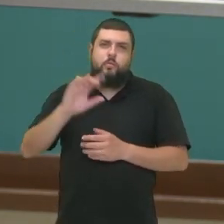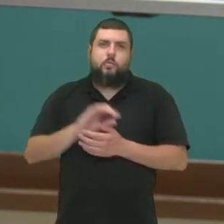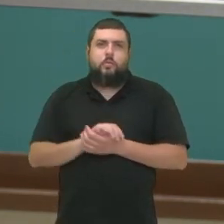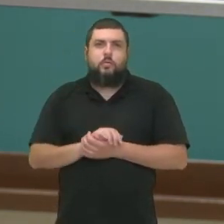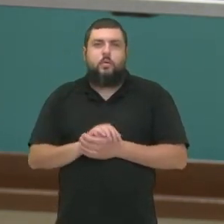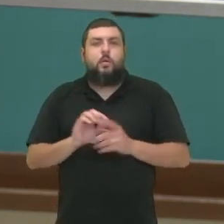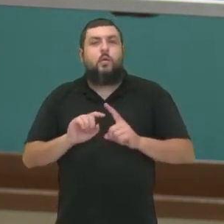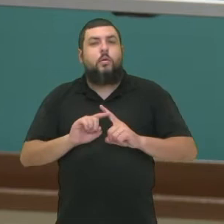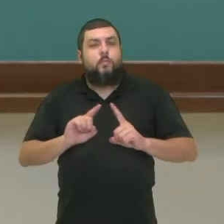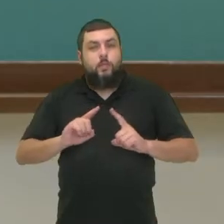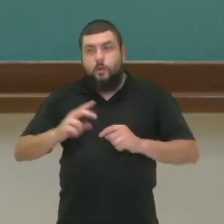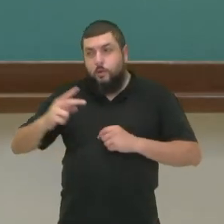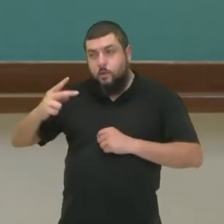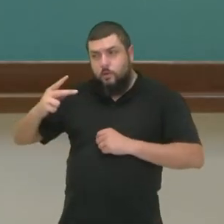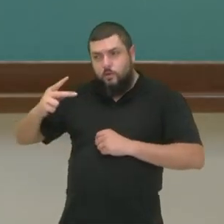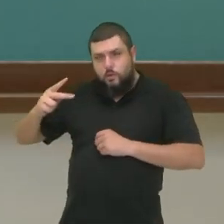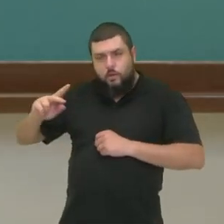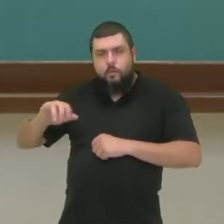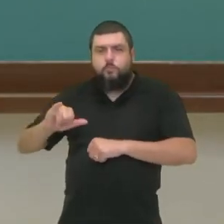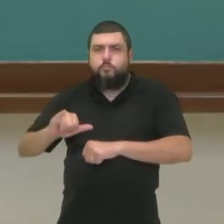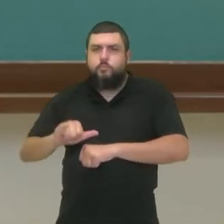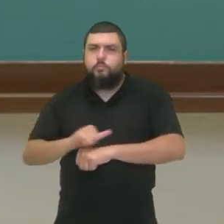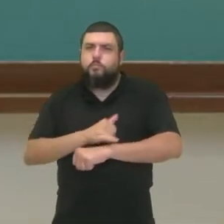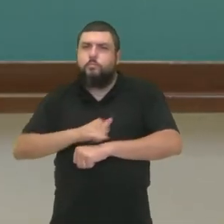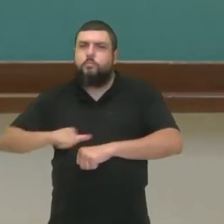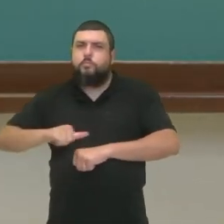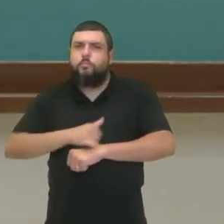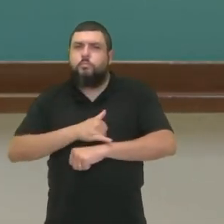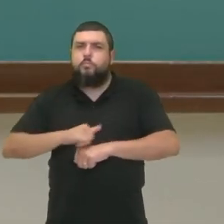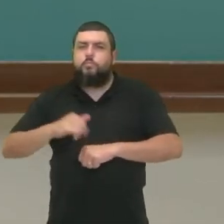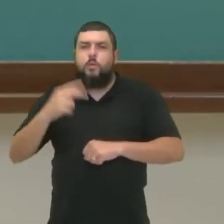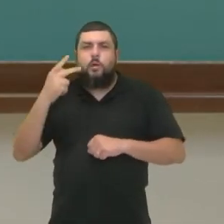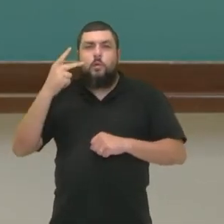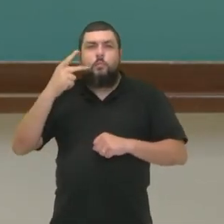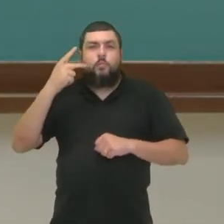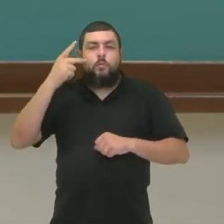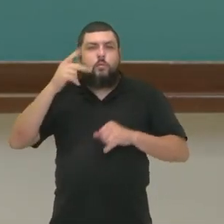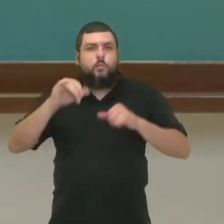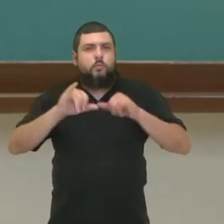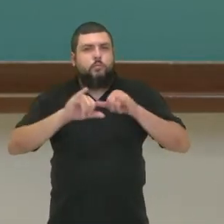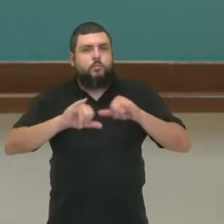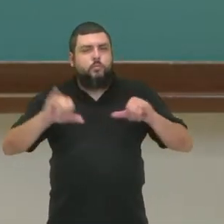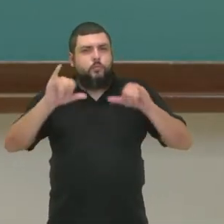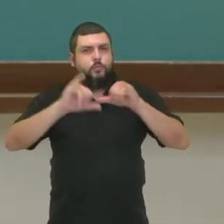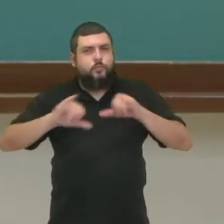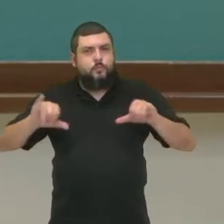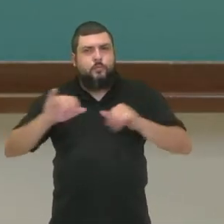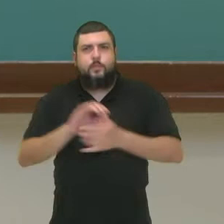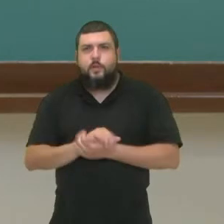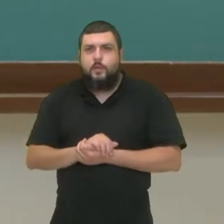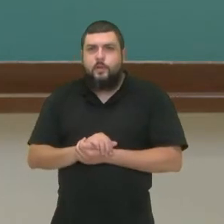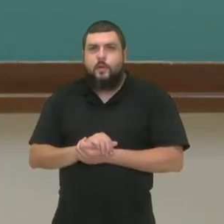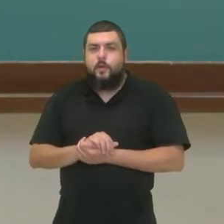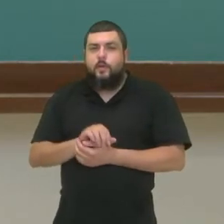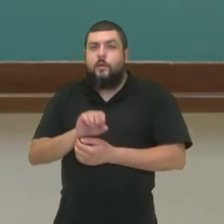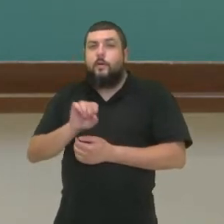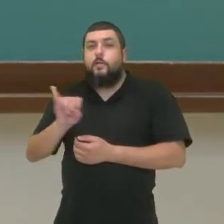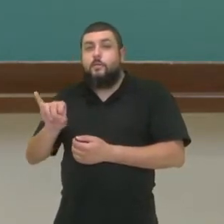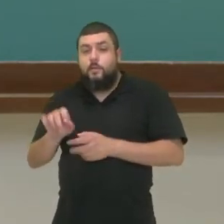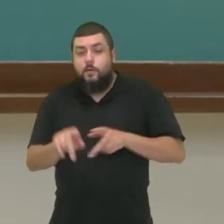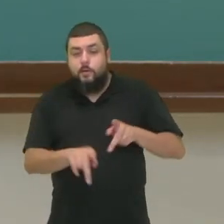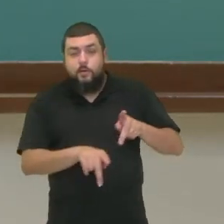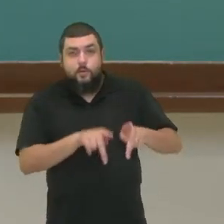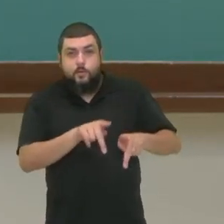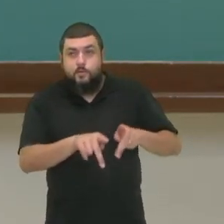propaganda política, um merchan da época. Ou melhor, uma tentativa. Se vai colar, colou, né? Pelo